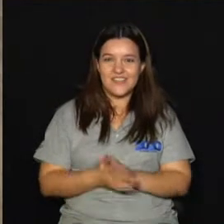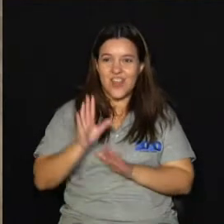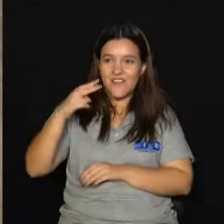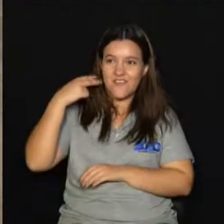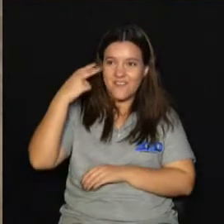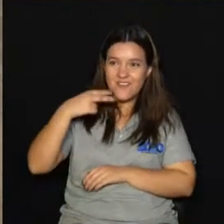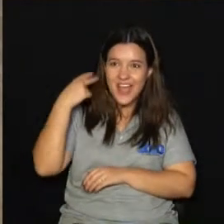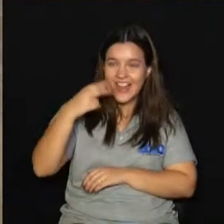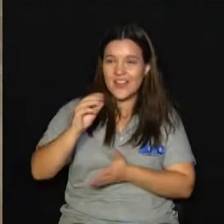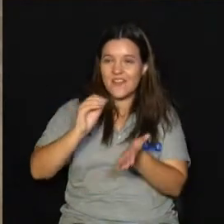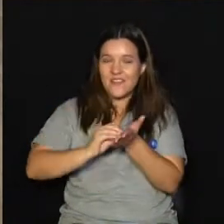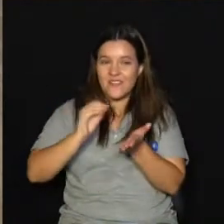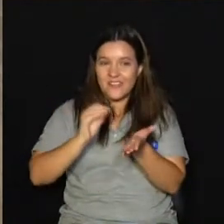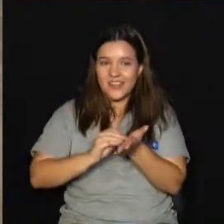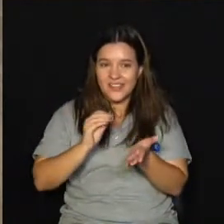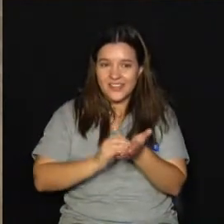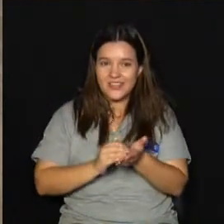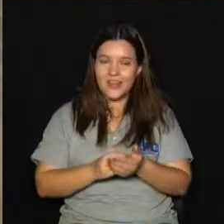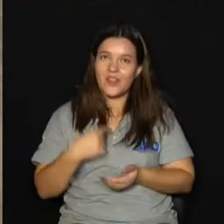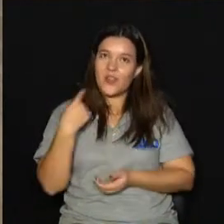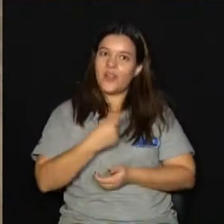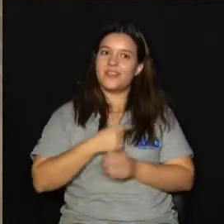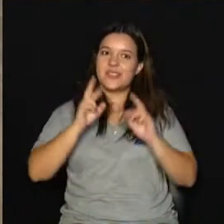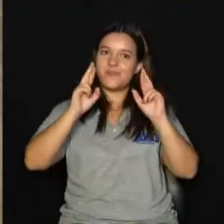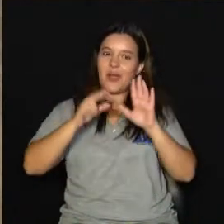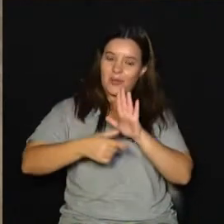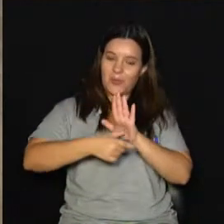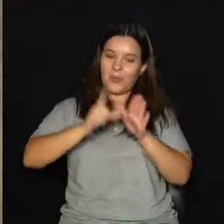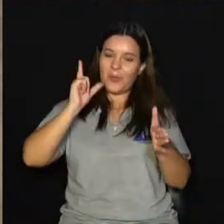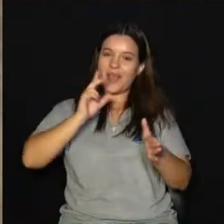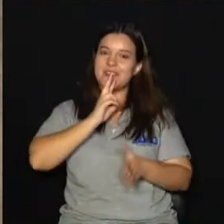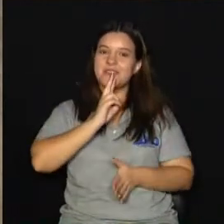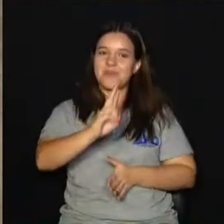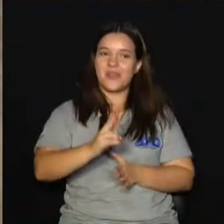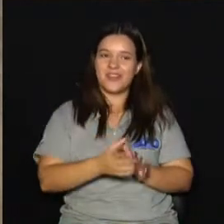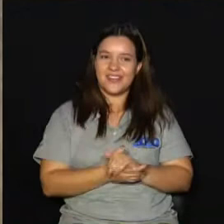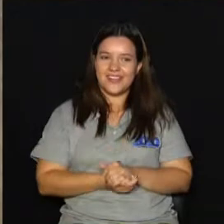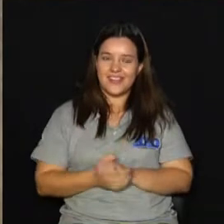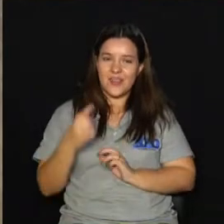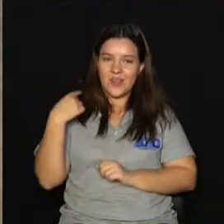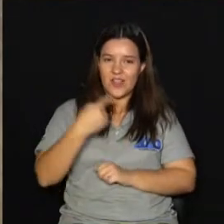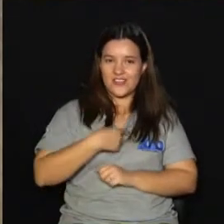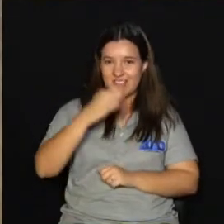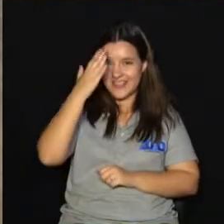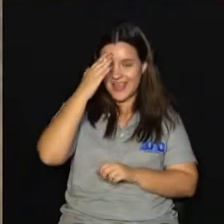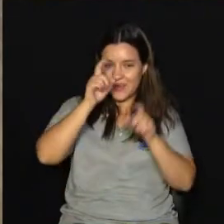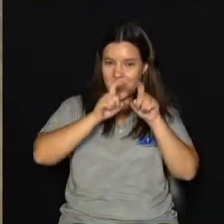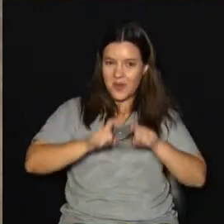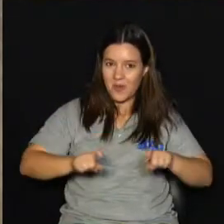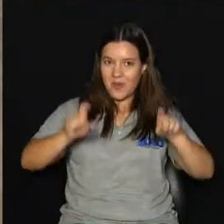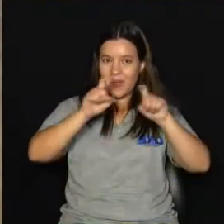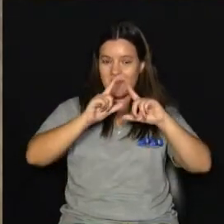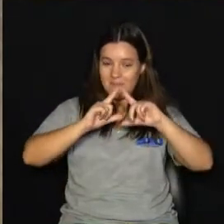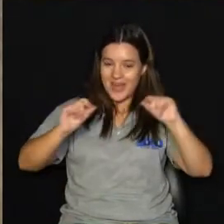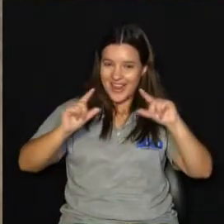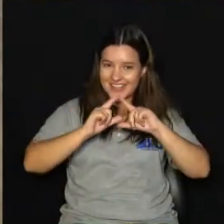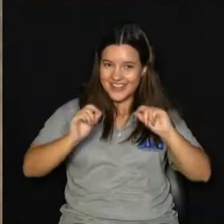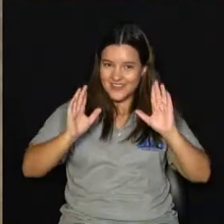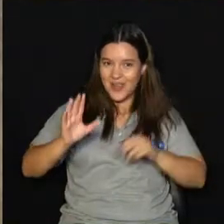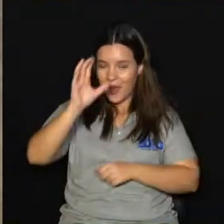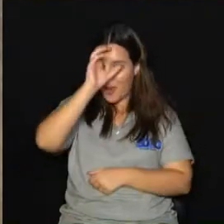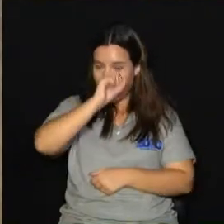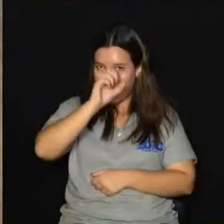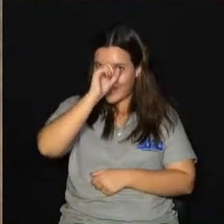vereadores, ainda não. Que seja diferente, né, esse segundo turno. A gente já sabe que tem o supercomputador, a gente já aprendeu bastante com o